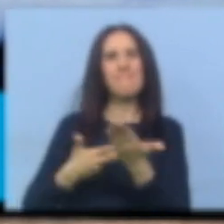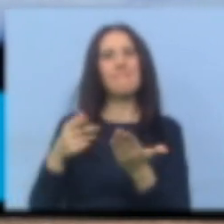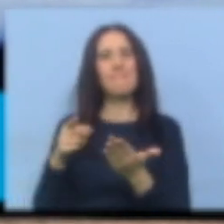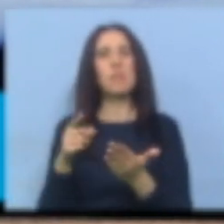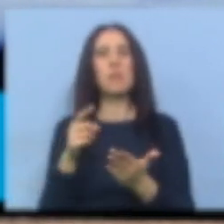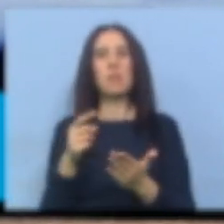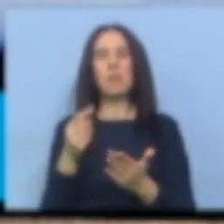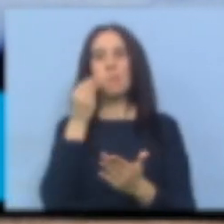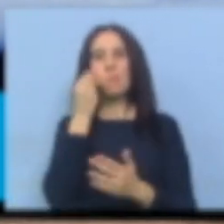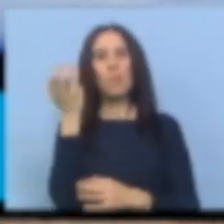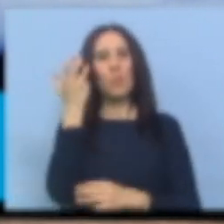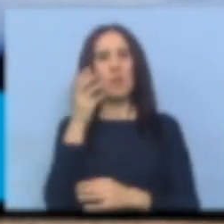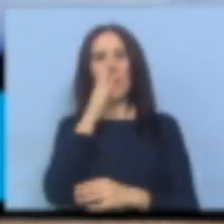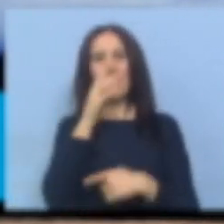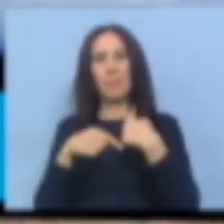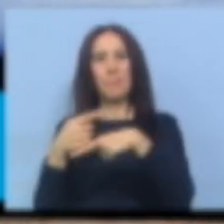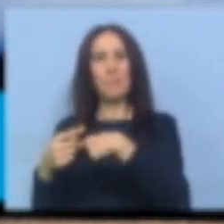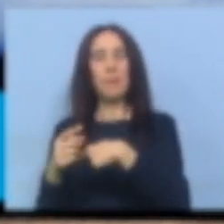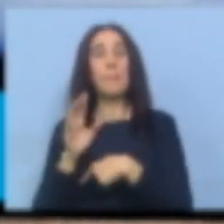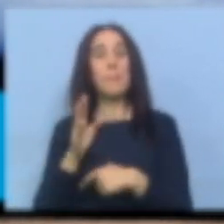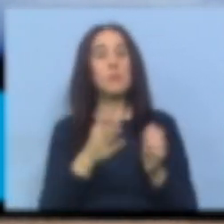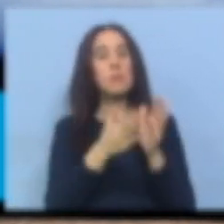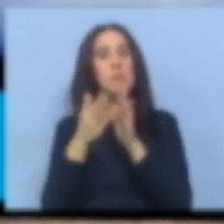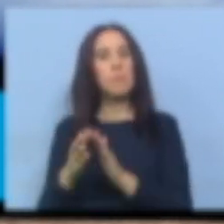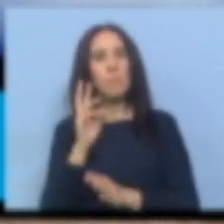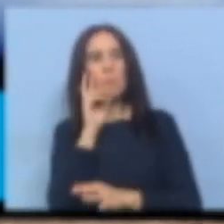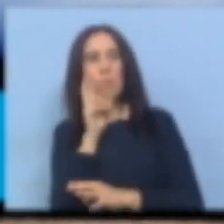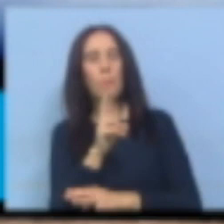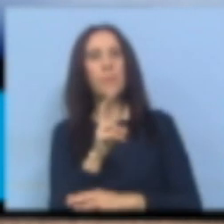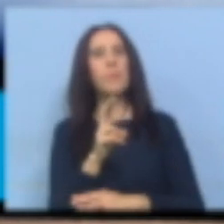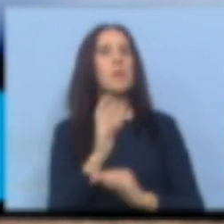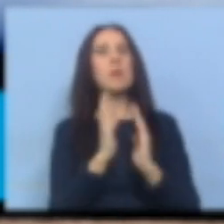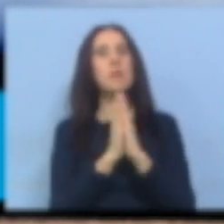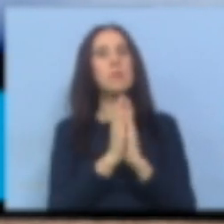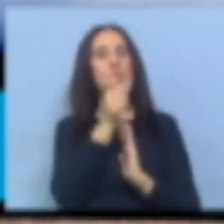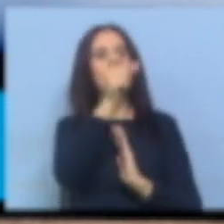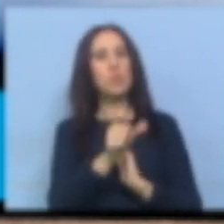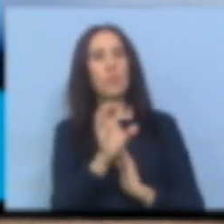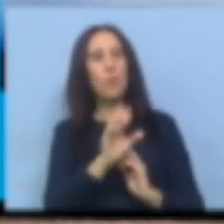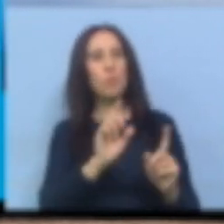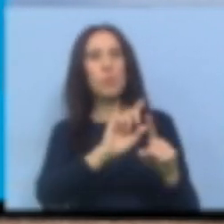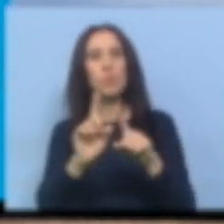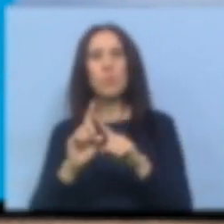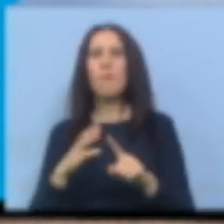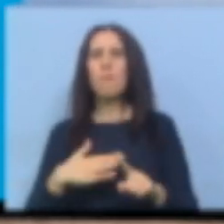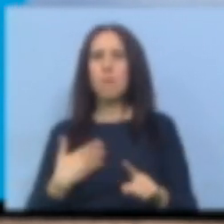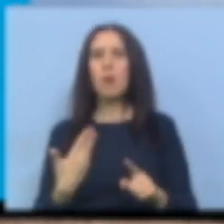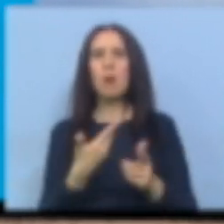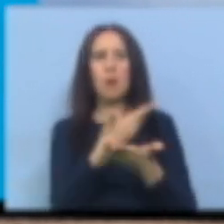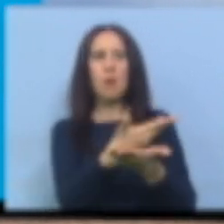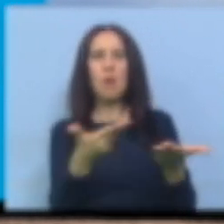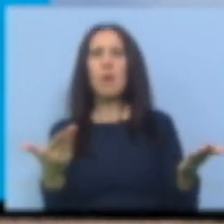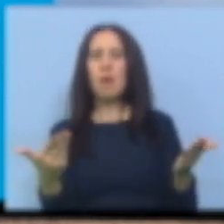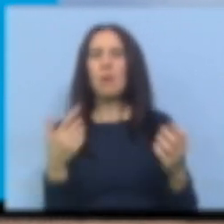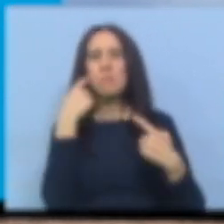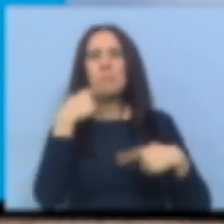espaços cultuais habituais, mas, no entanto, também observamos que o religioso, de outras formas, está cada vez mais presente nas